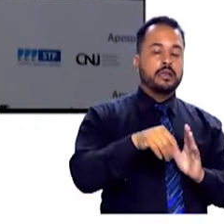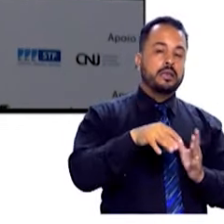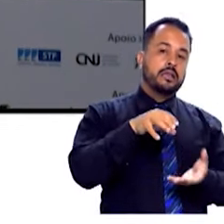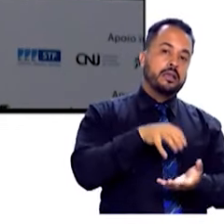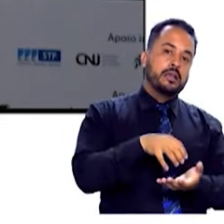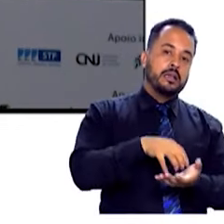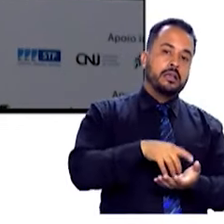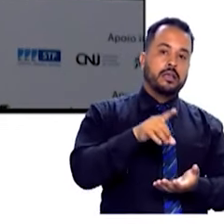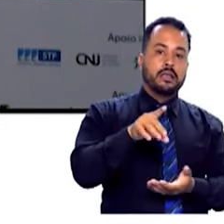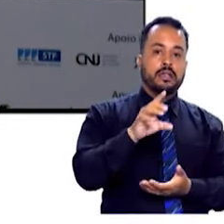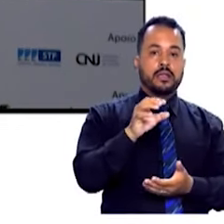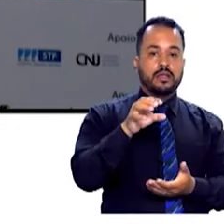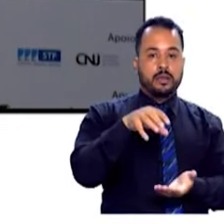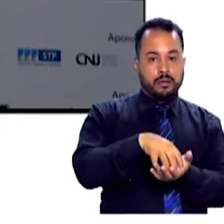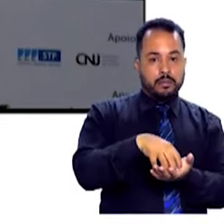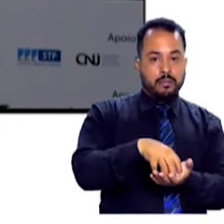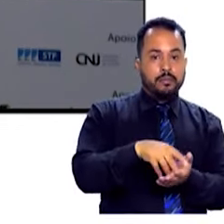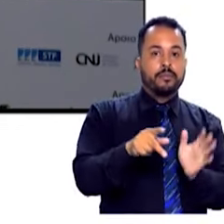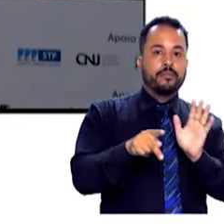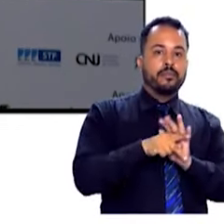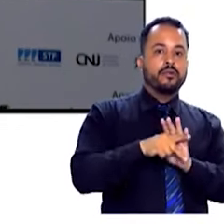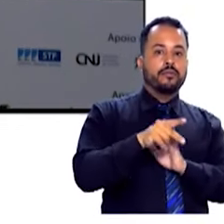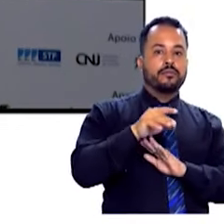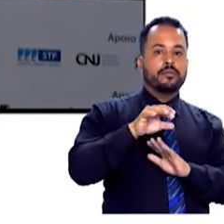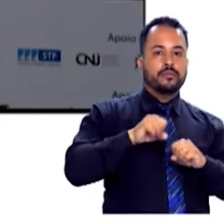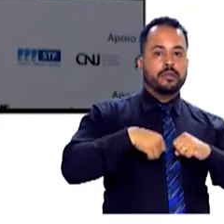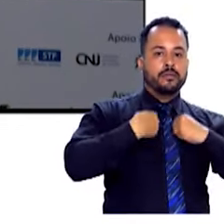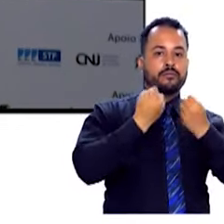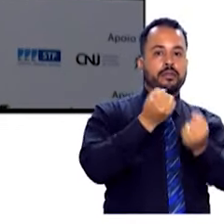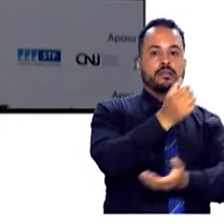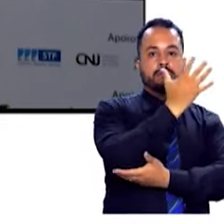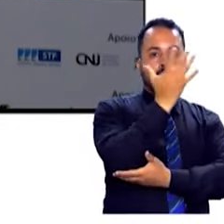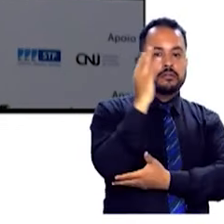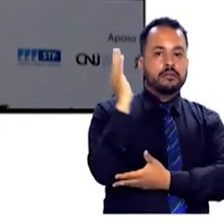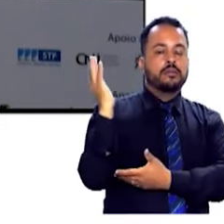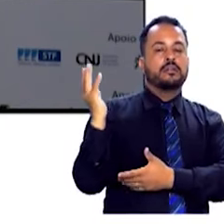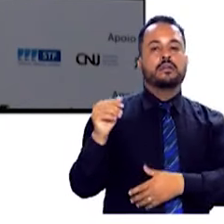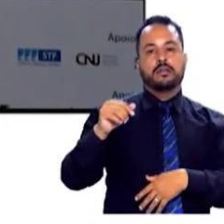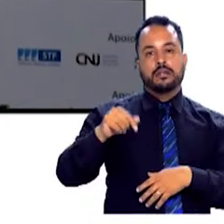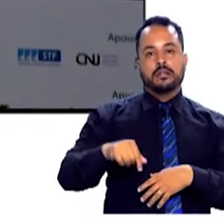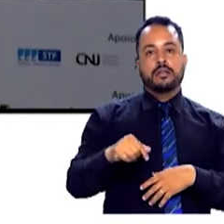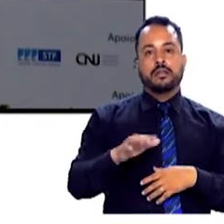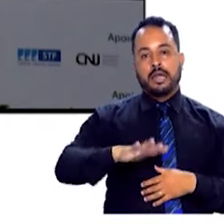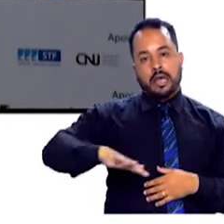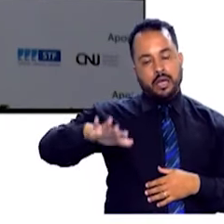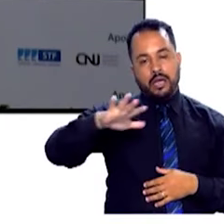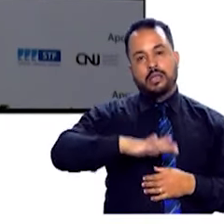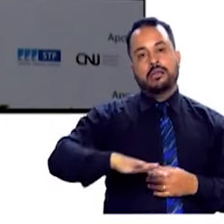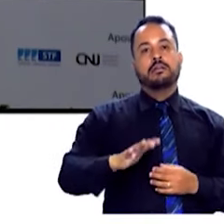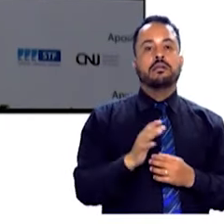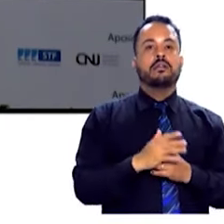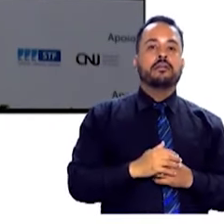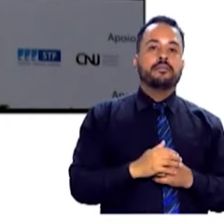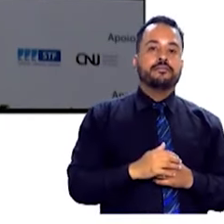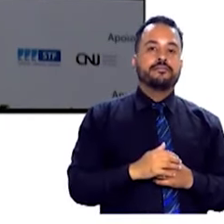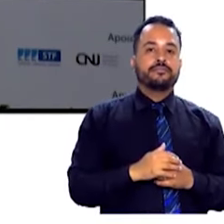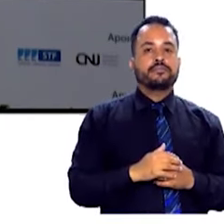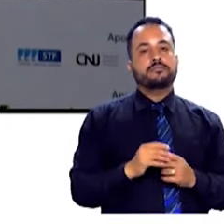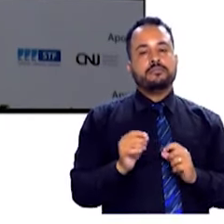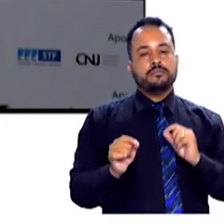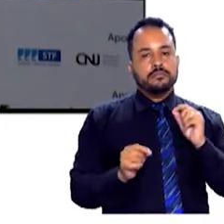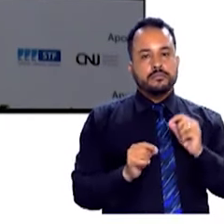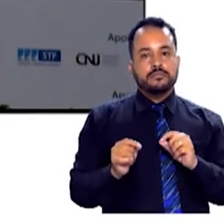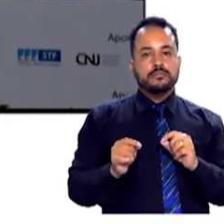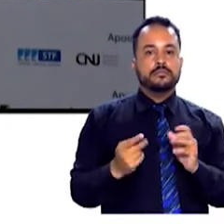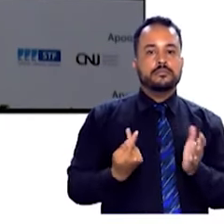ambiental eh zootécnico da área e isso fez com